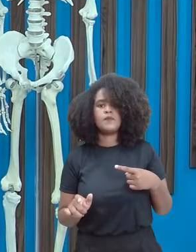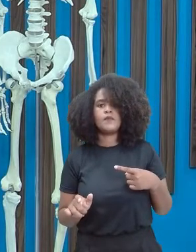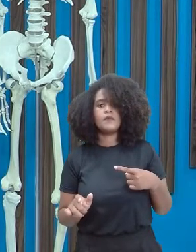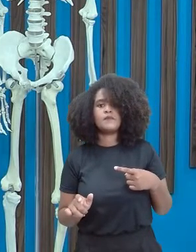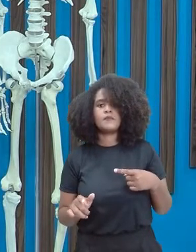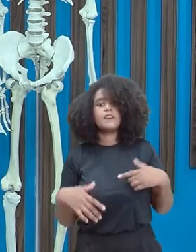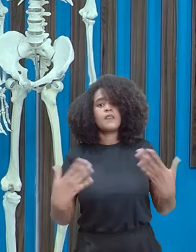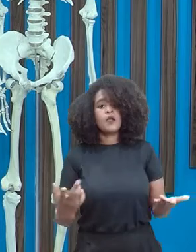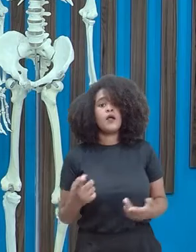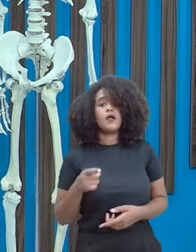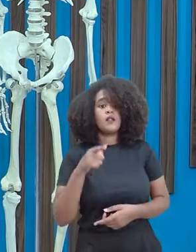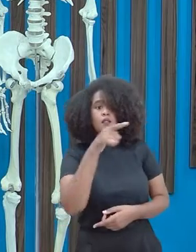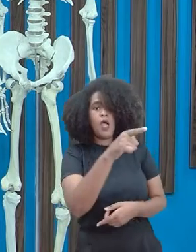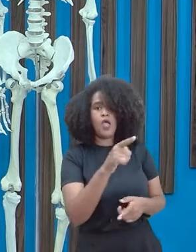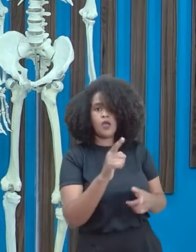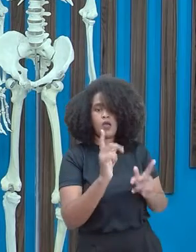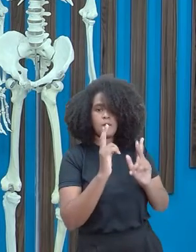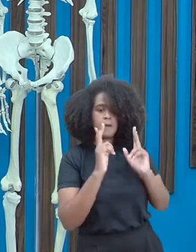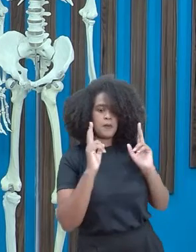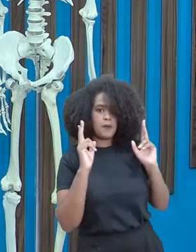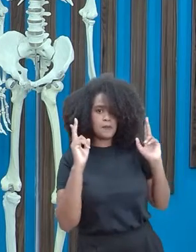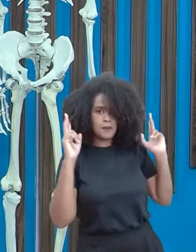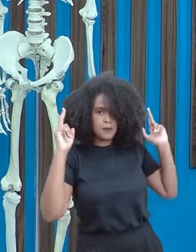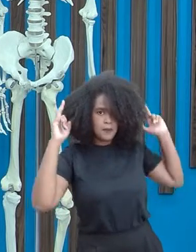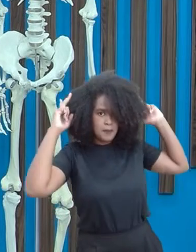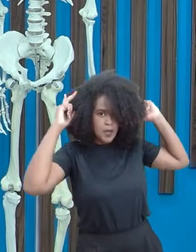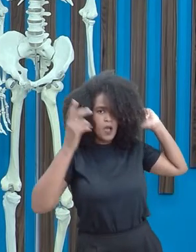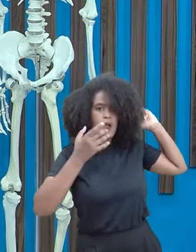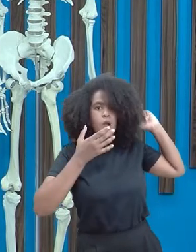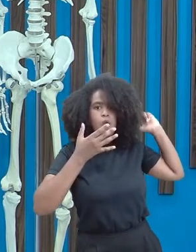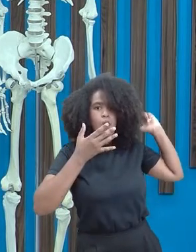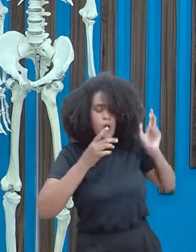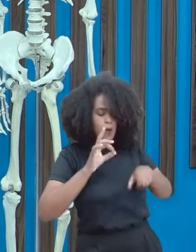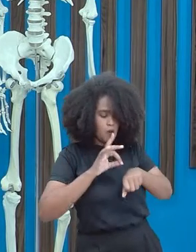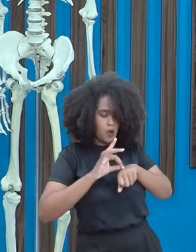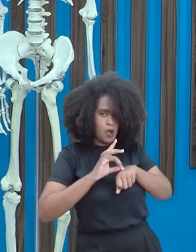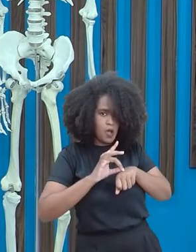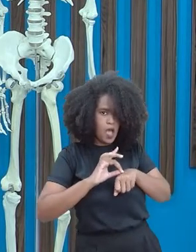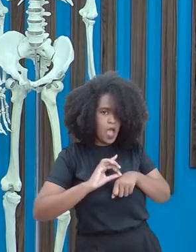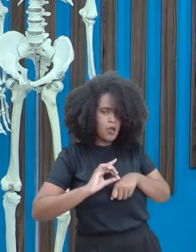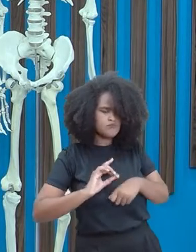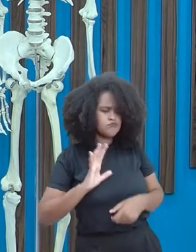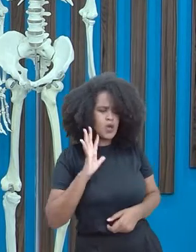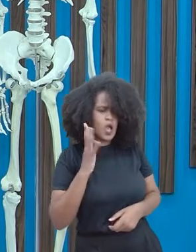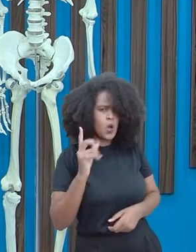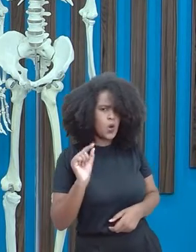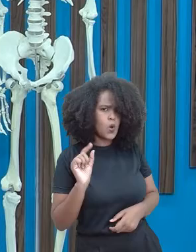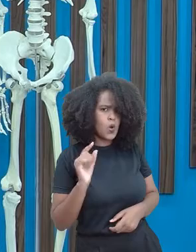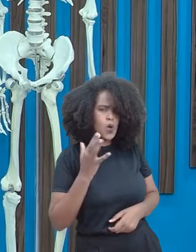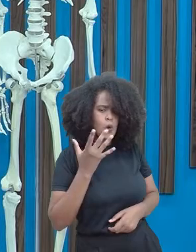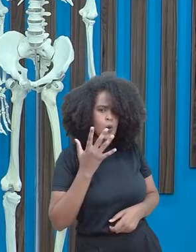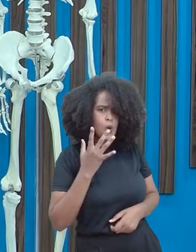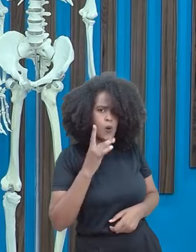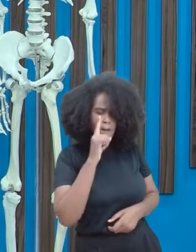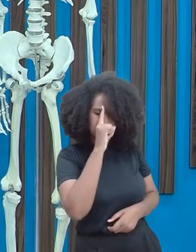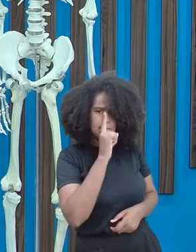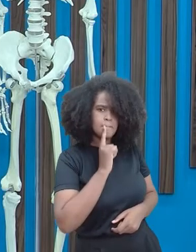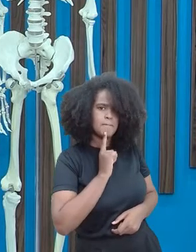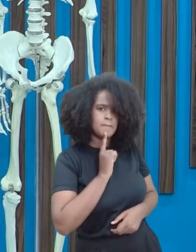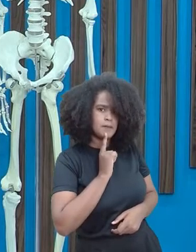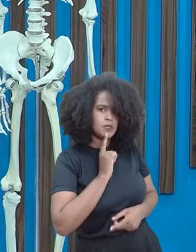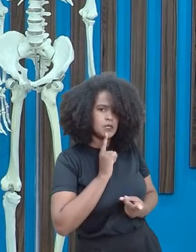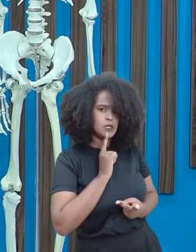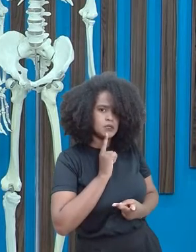lá no cabeleireiro, tinha os cabelos negros, cabelos pretos, e ela resolveu aí pintar os cabelos de amarelo, loiro mesmo,